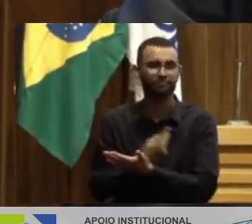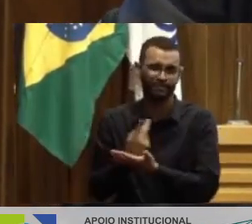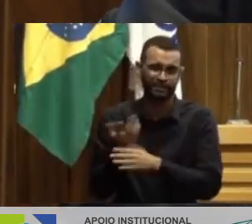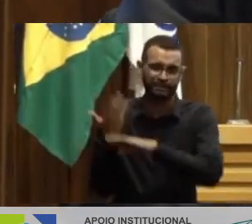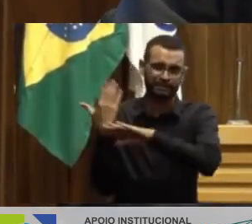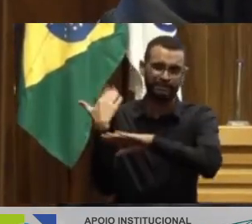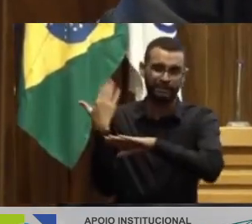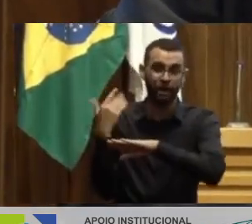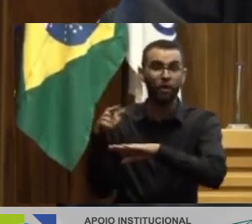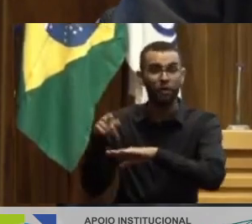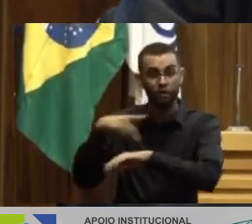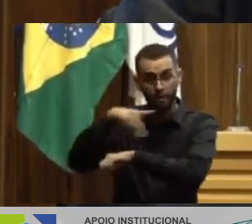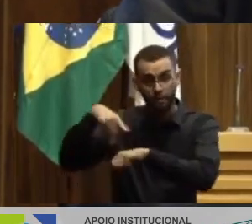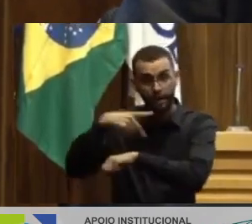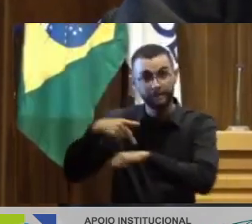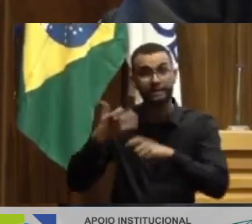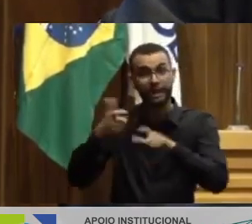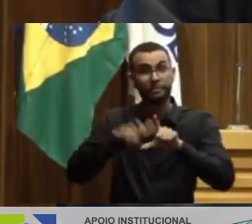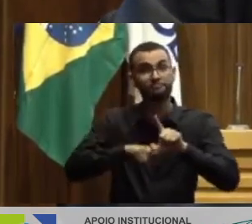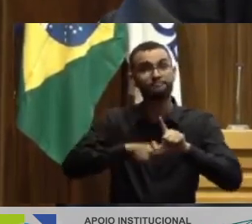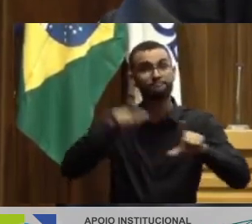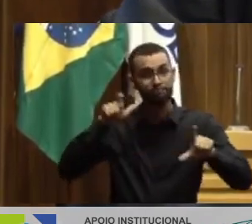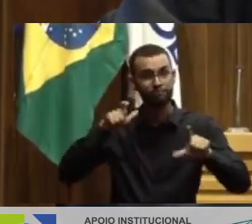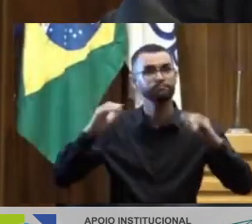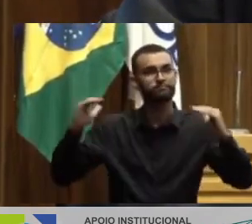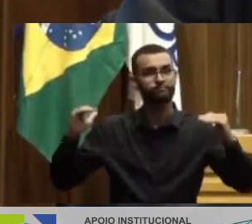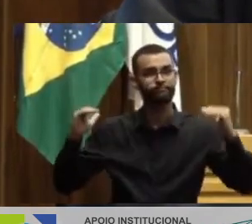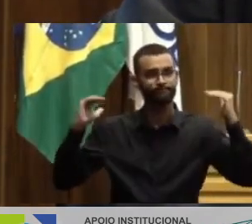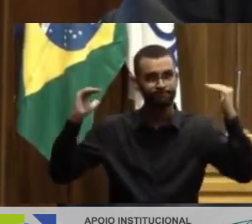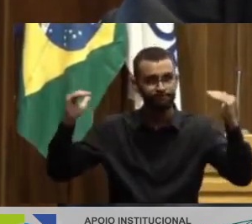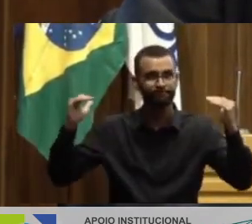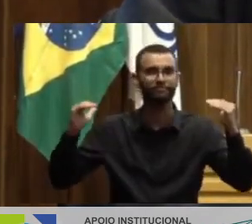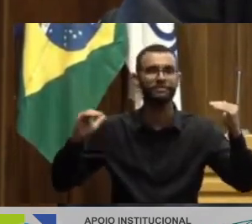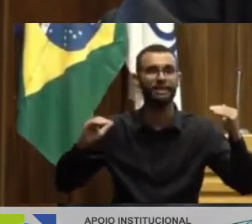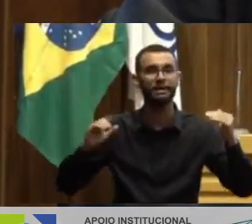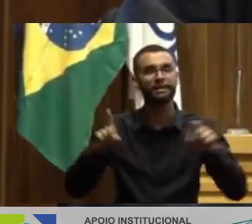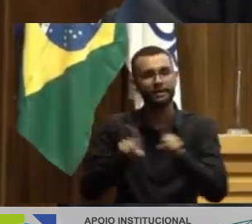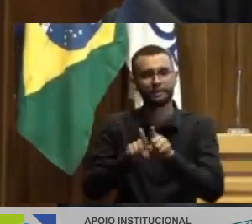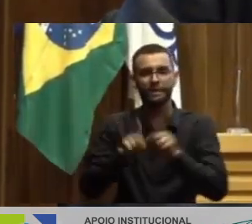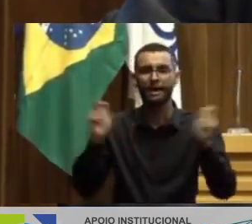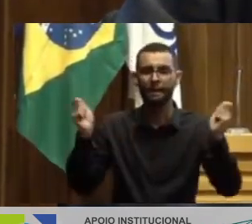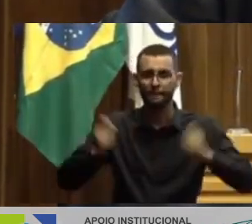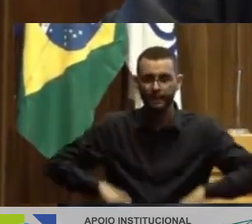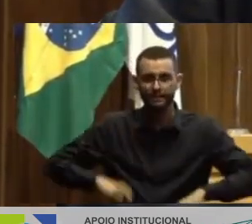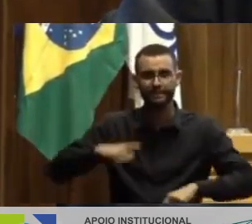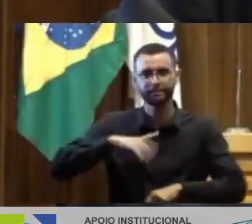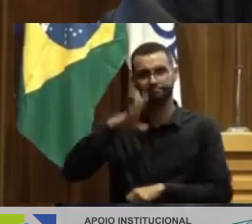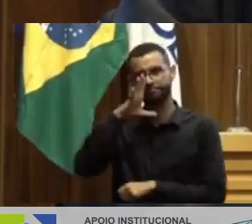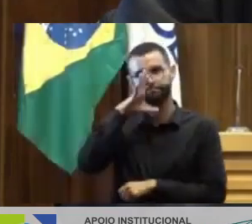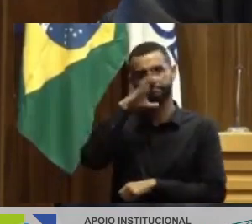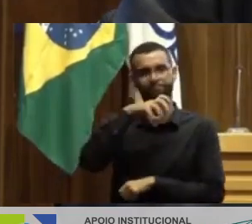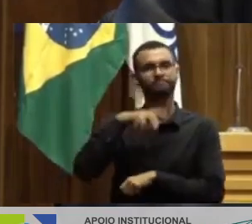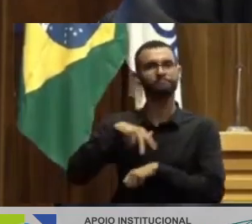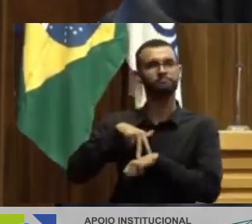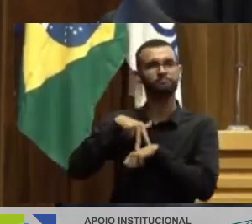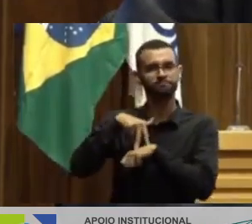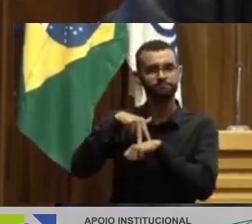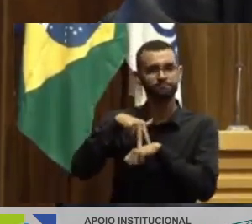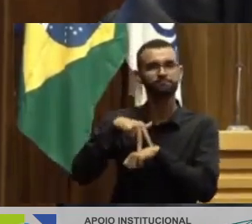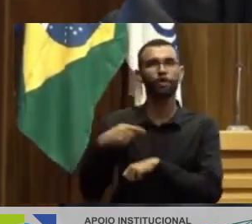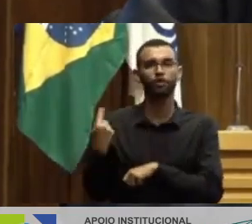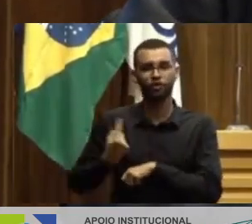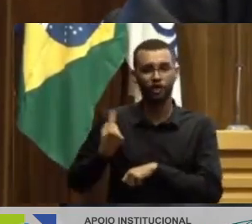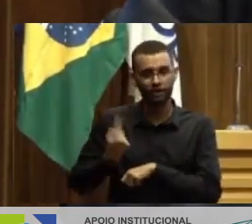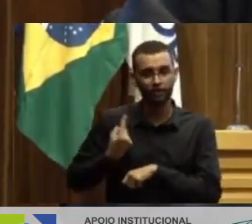mais soberania, mais independência, mais capacidade de ter resiliência e capacidade de alimentar a